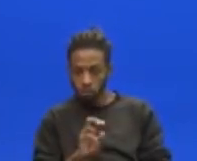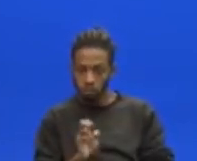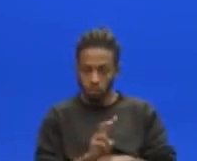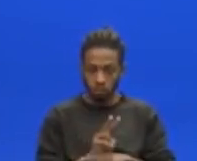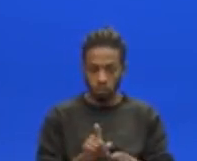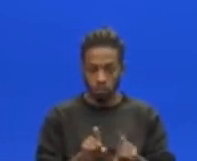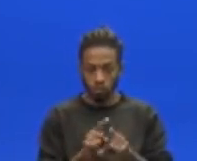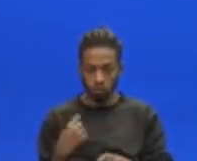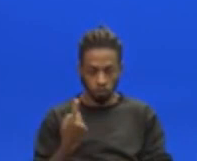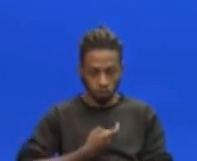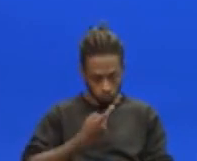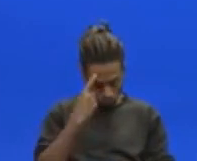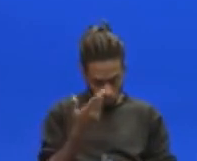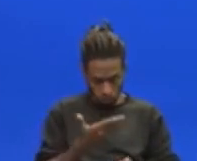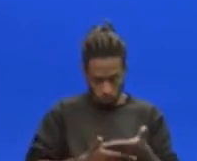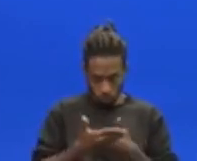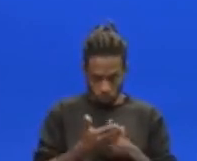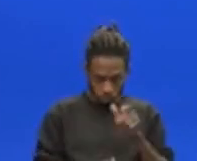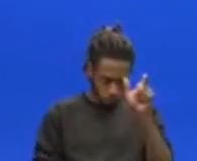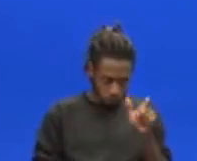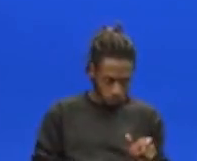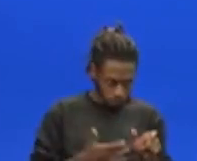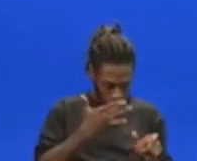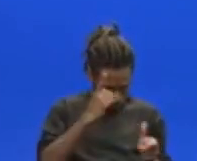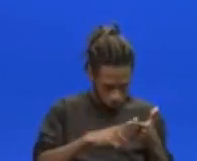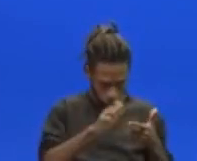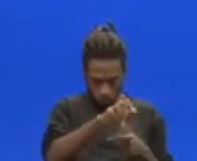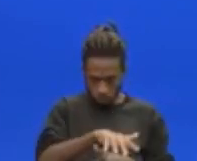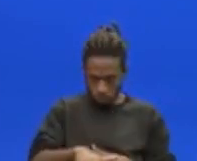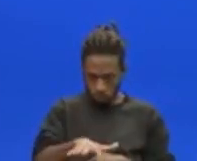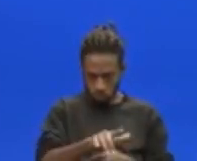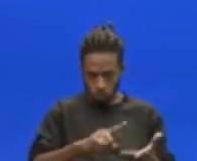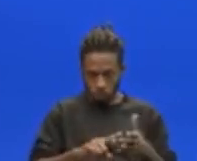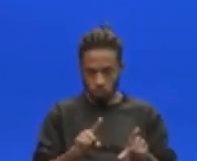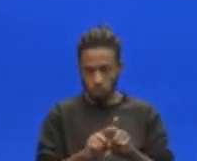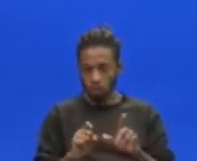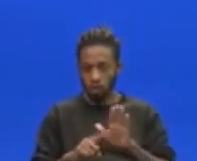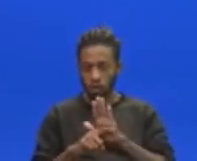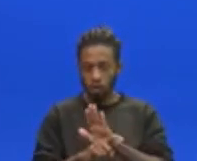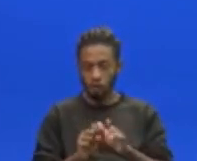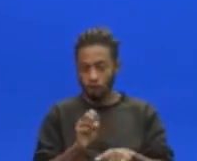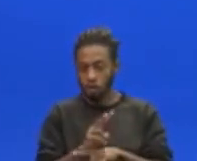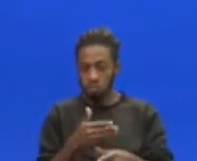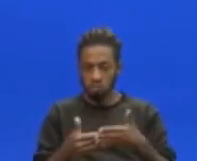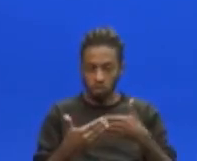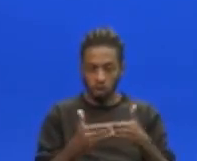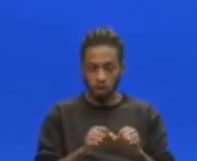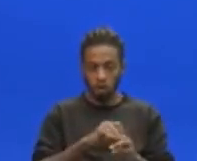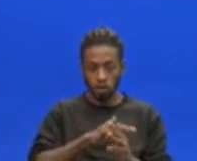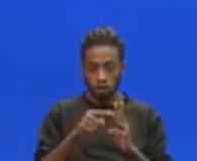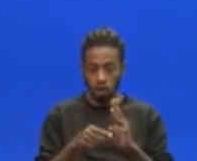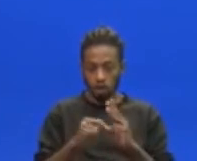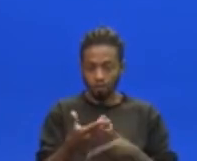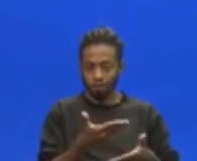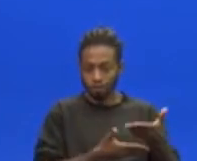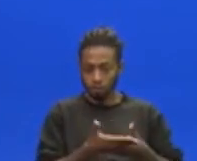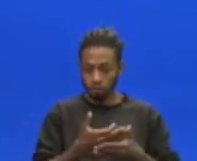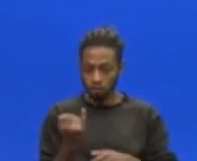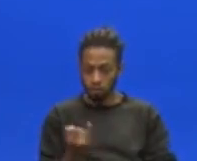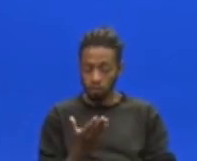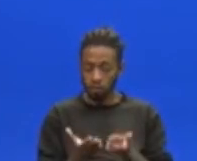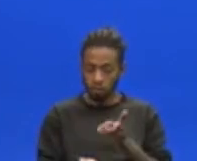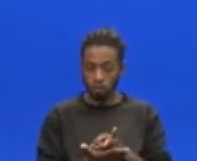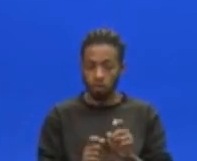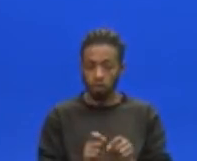pensa nessa interação agente, hospedeiro e meio ambiente, a gente percebe que a interação entre eles é importante para que